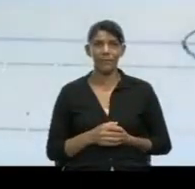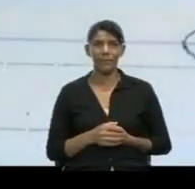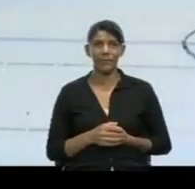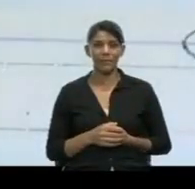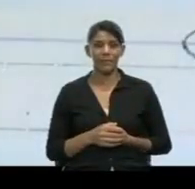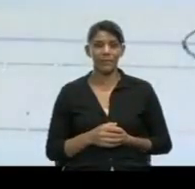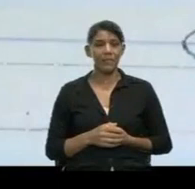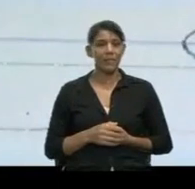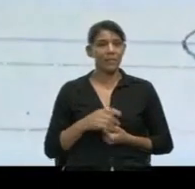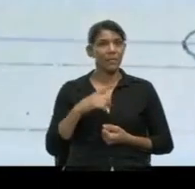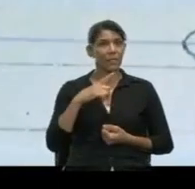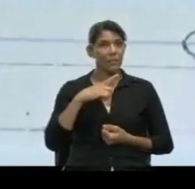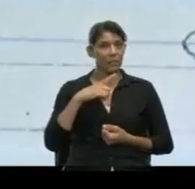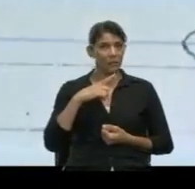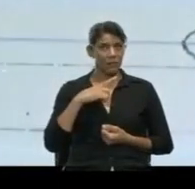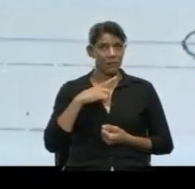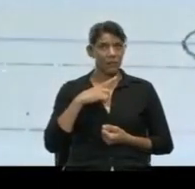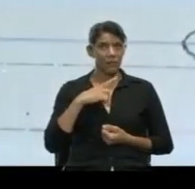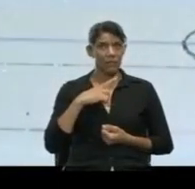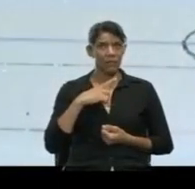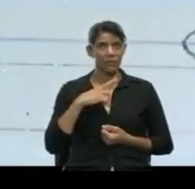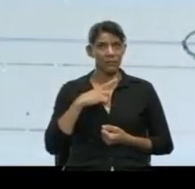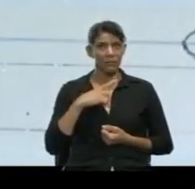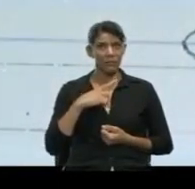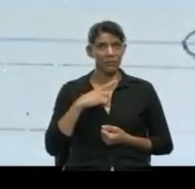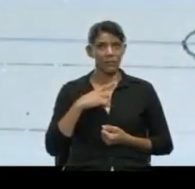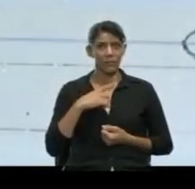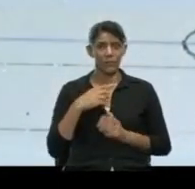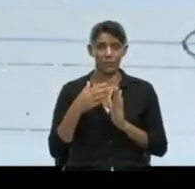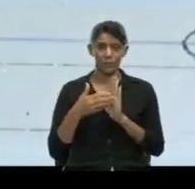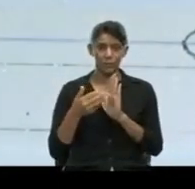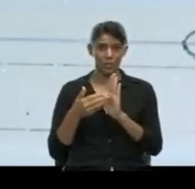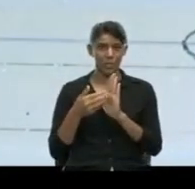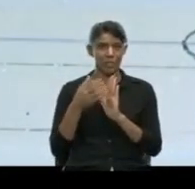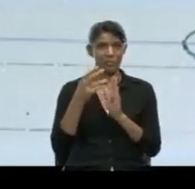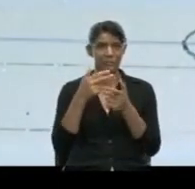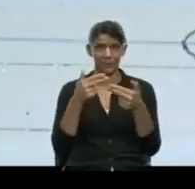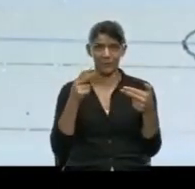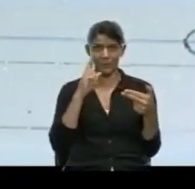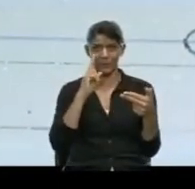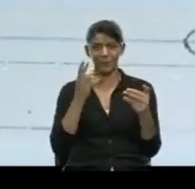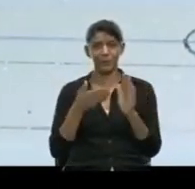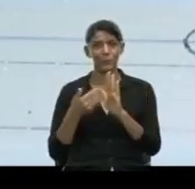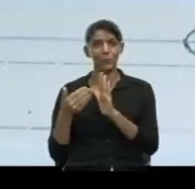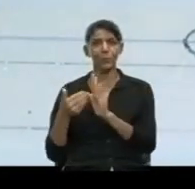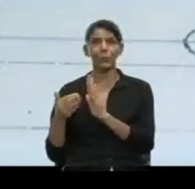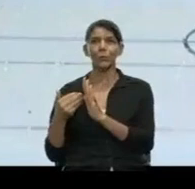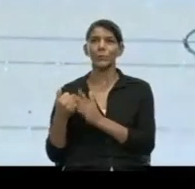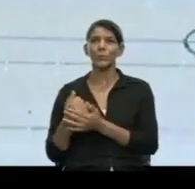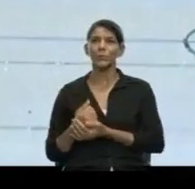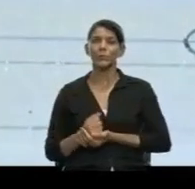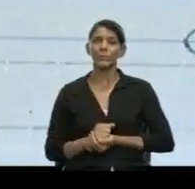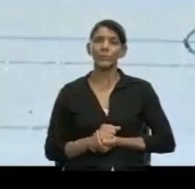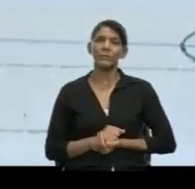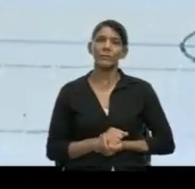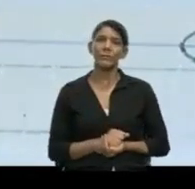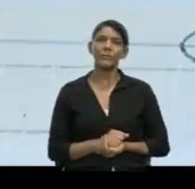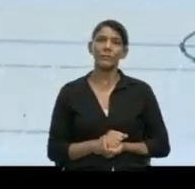a gente tinha, vamos tirar isso daqui, né? O professor já está meio adiantado aqui na maquete. Muito